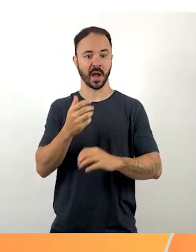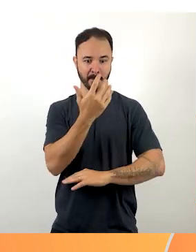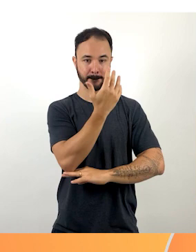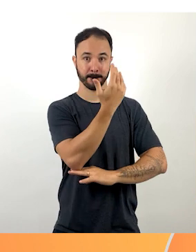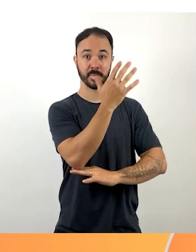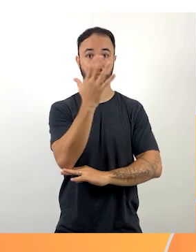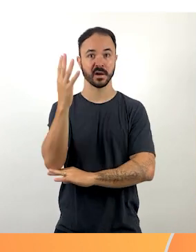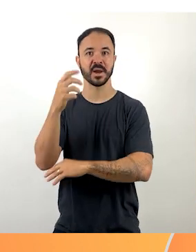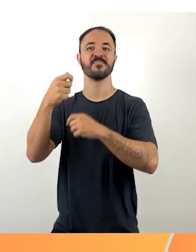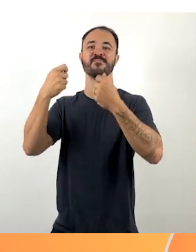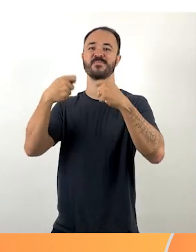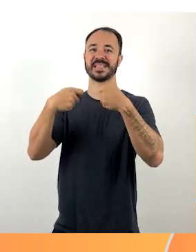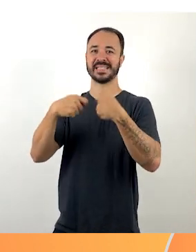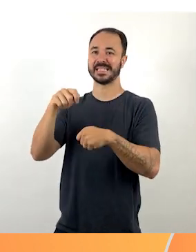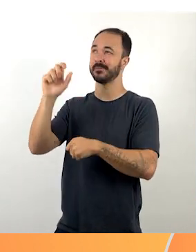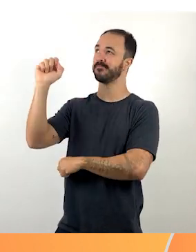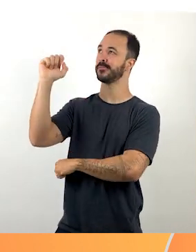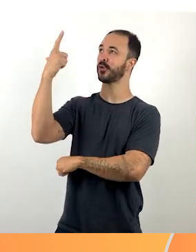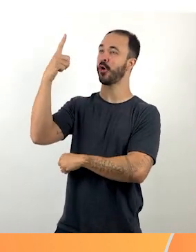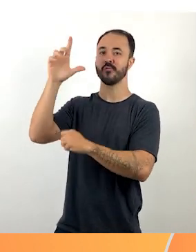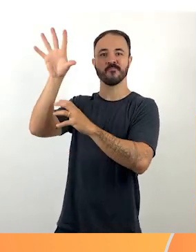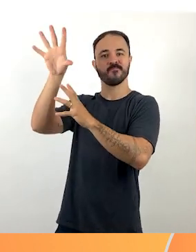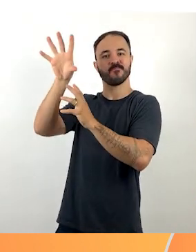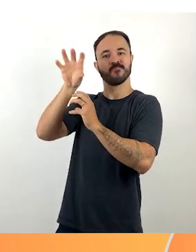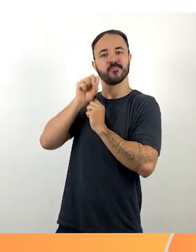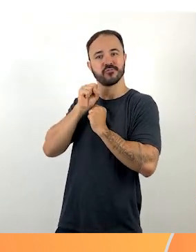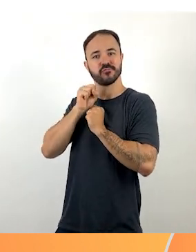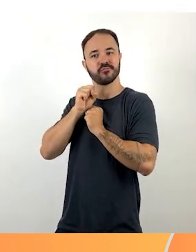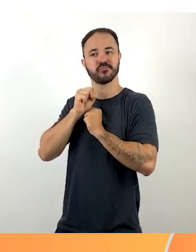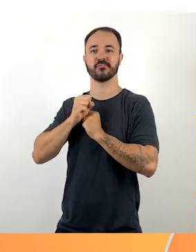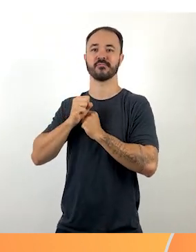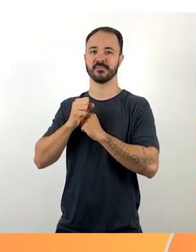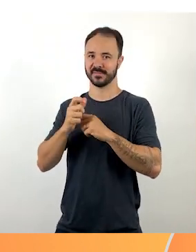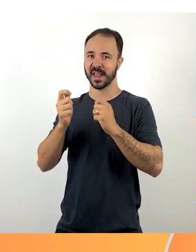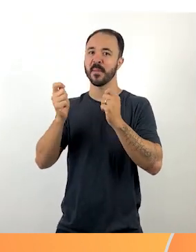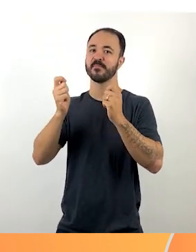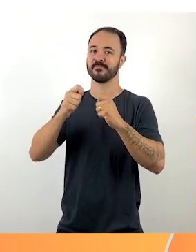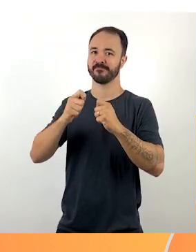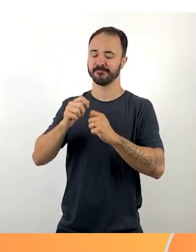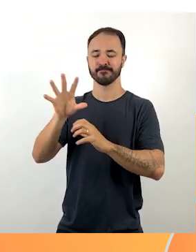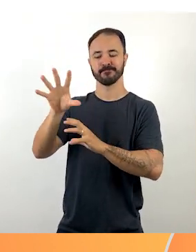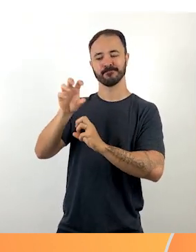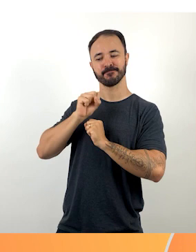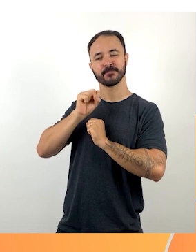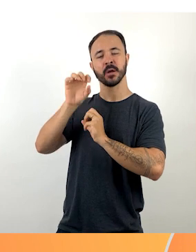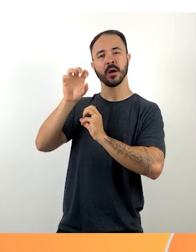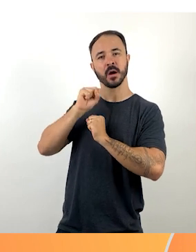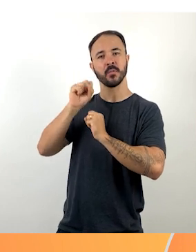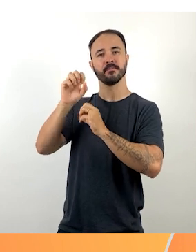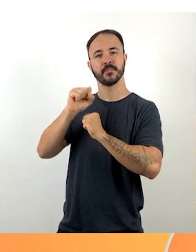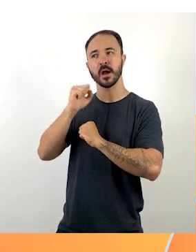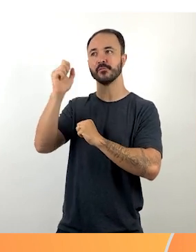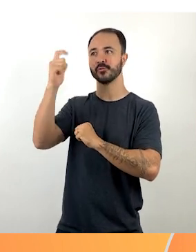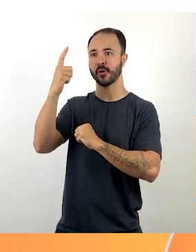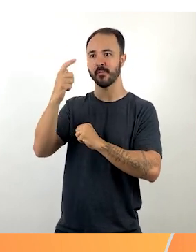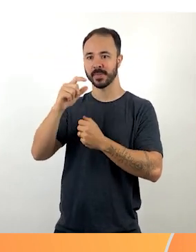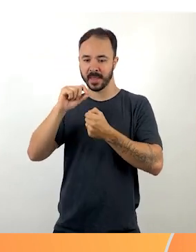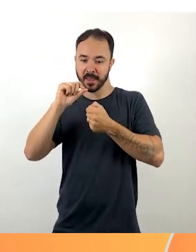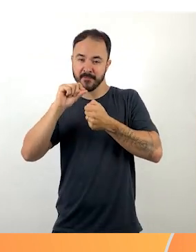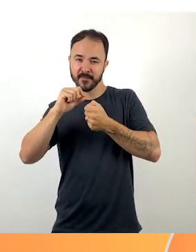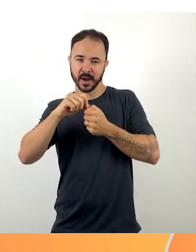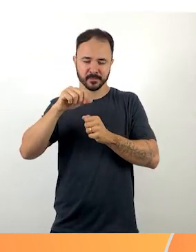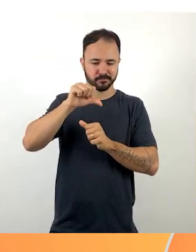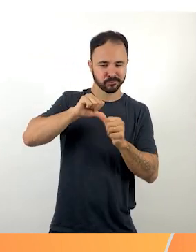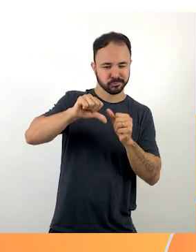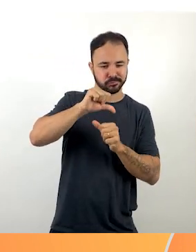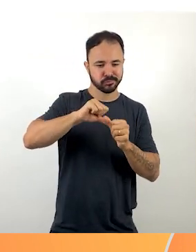sol. Então, observe a imagem. Nós temos aqui a energia da luz, do sol, que adentra nesse sistema, e também